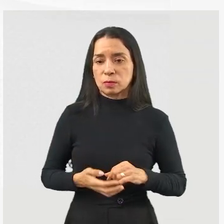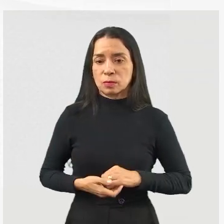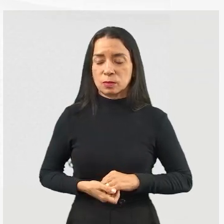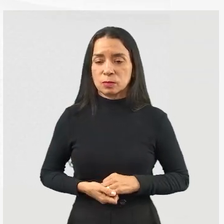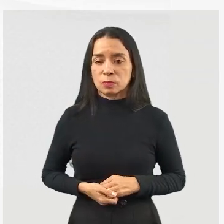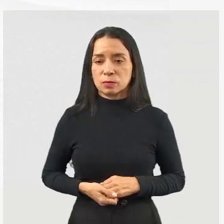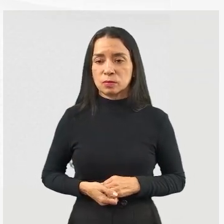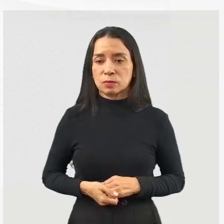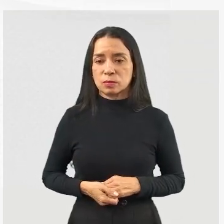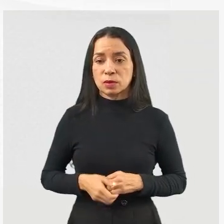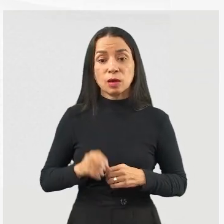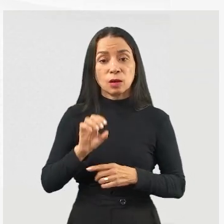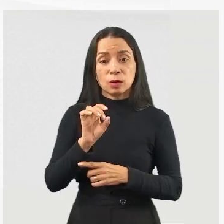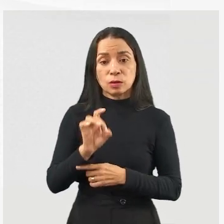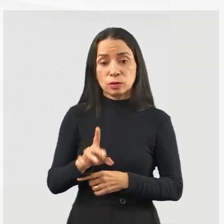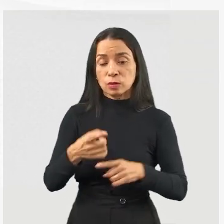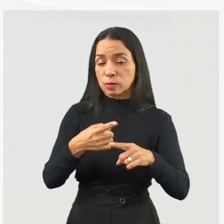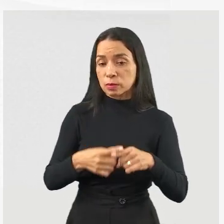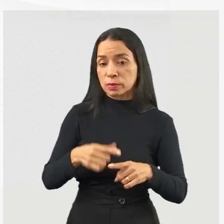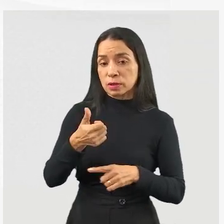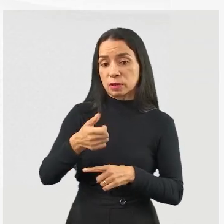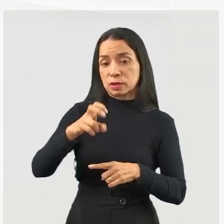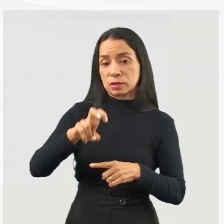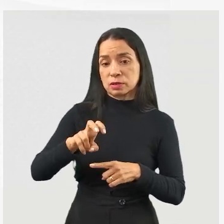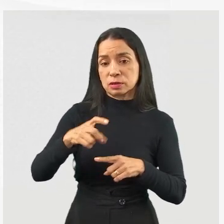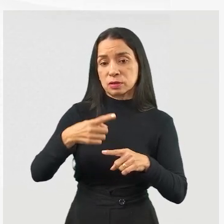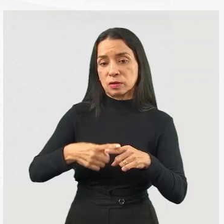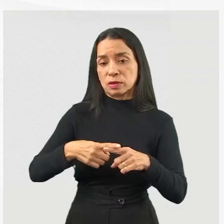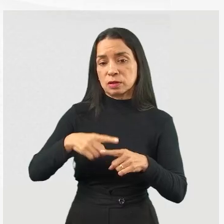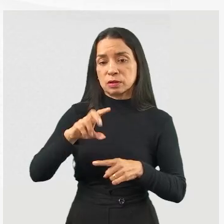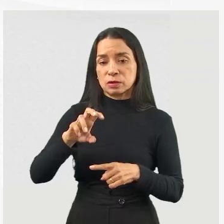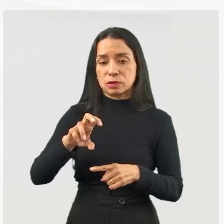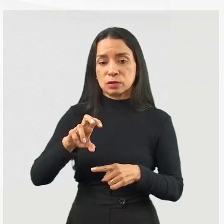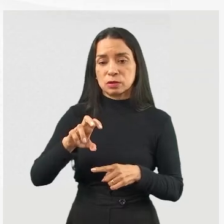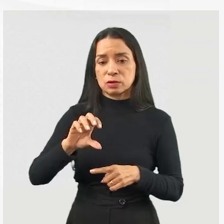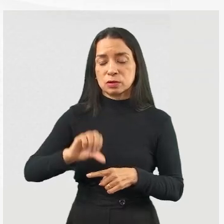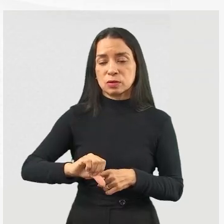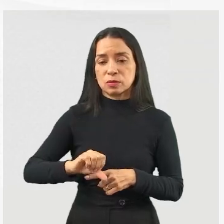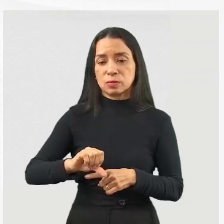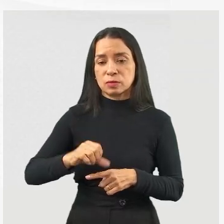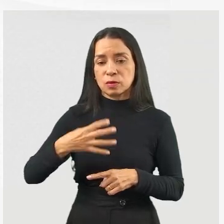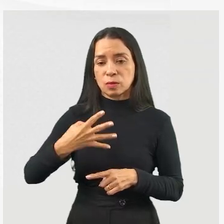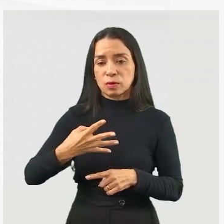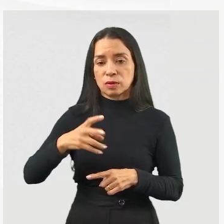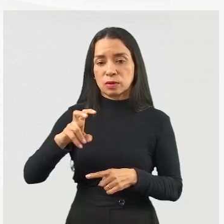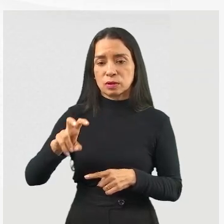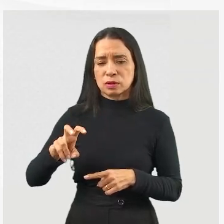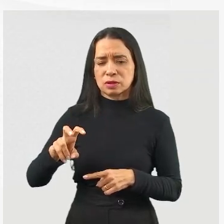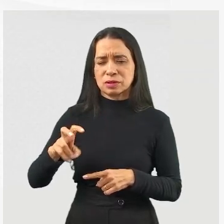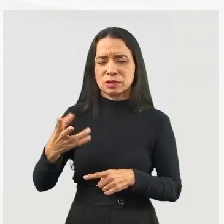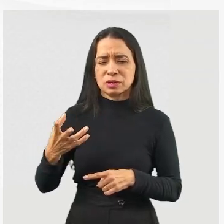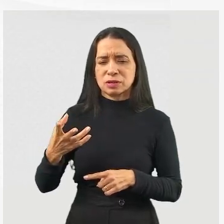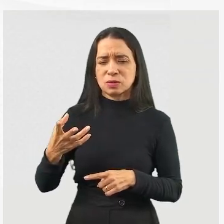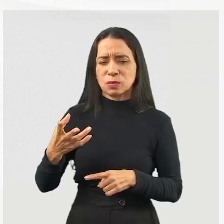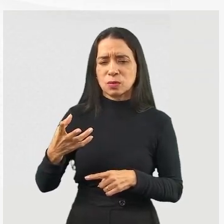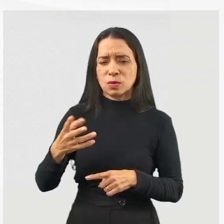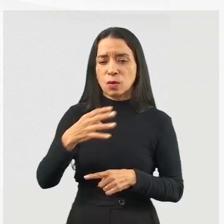Tá? Basta multiplicar 15 vezes 9. Quanto é que dá 15 vezes 9? 45 fica 5, vão